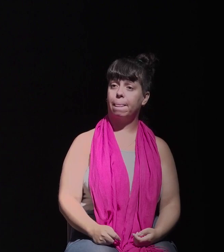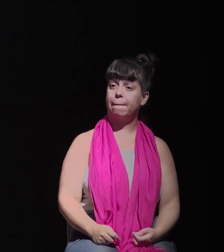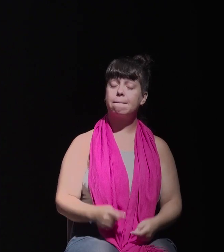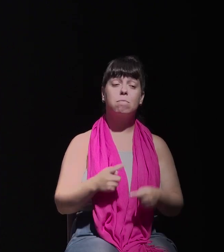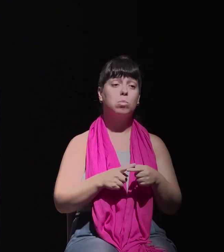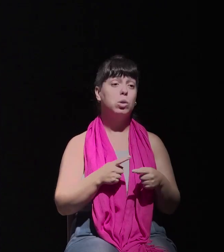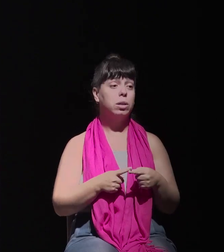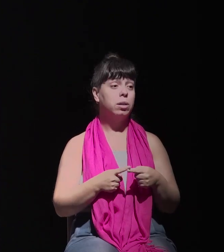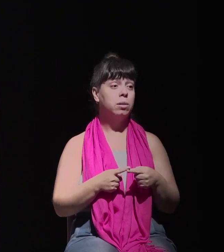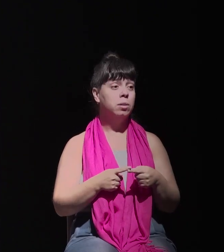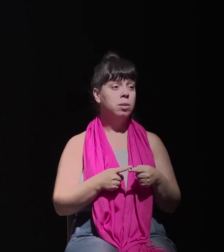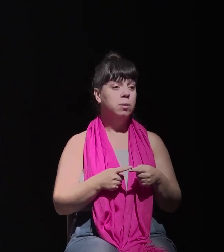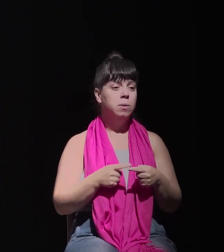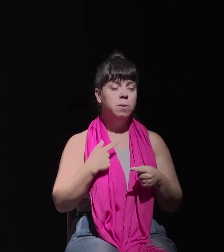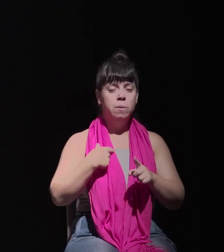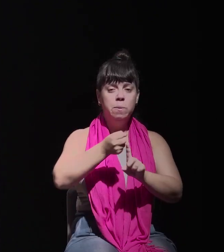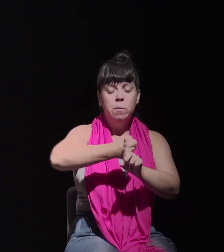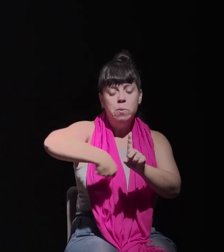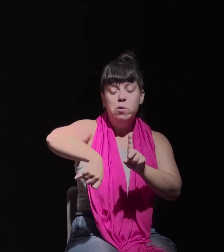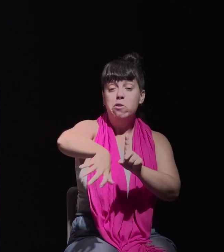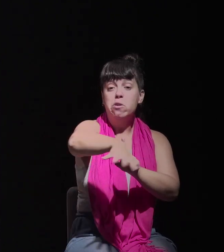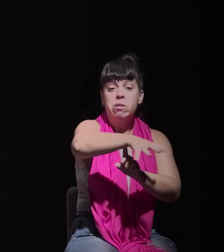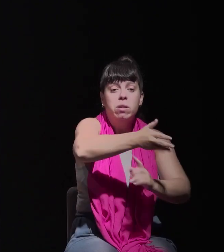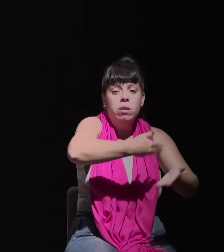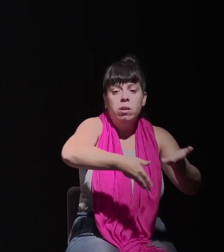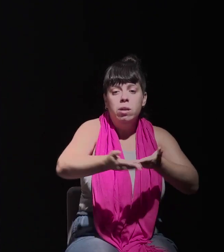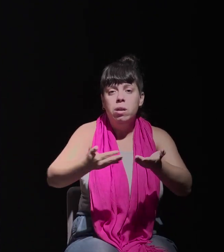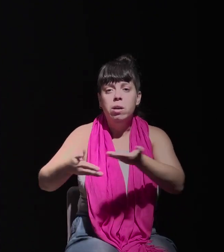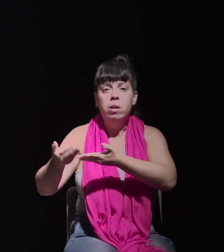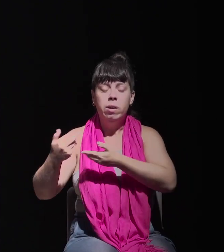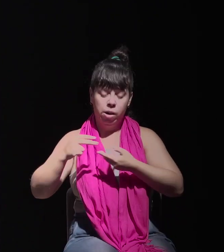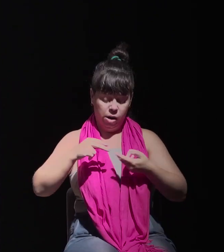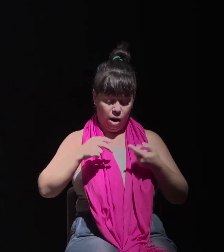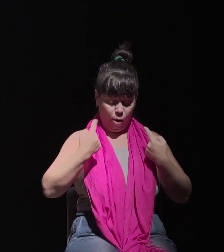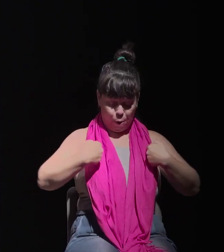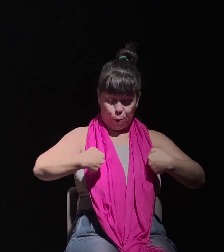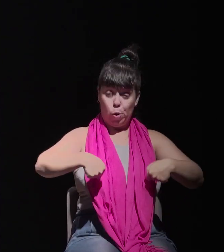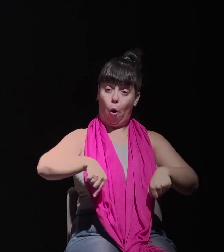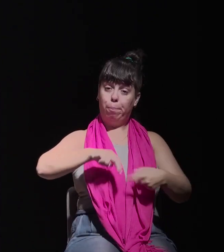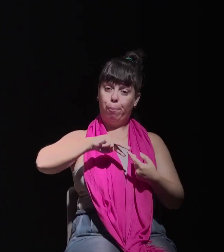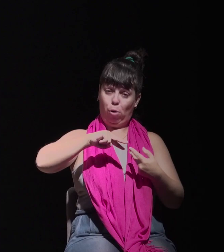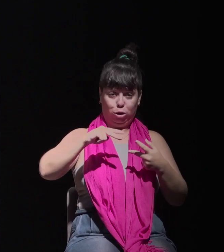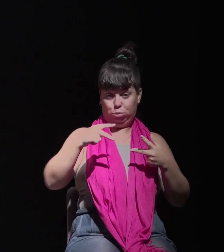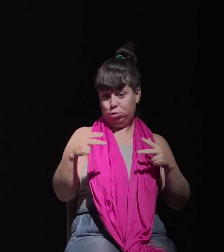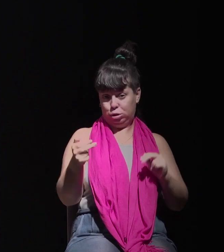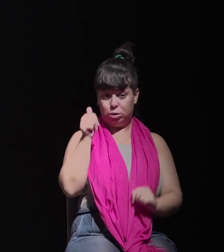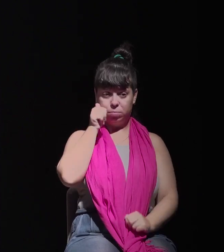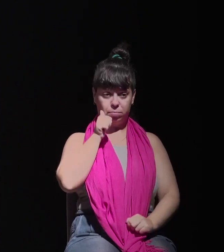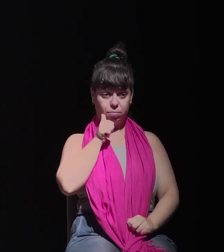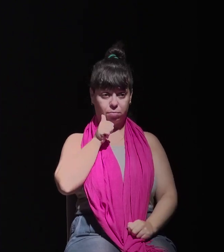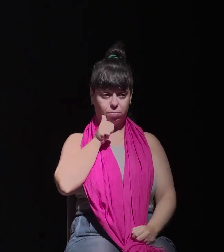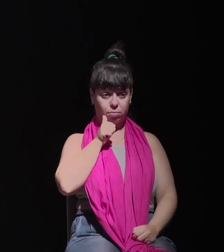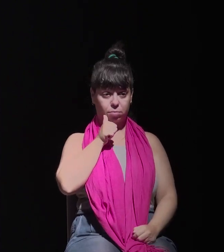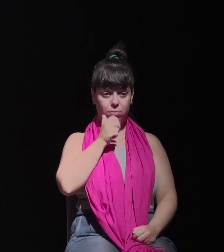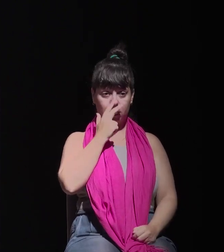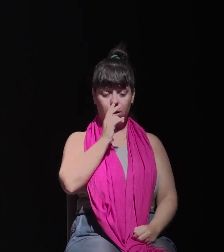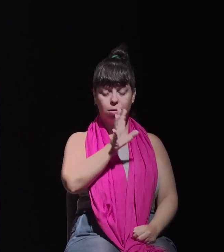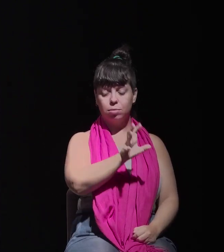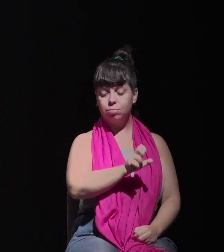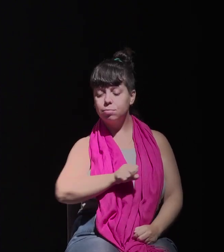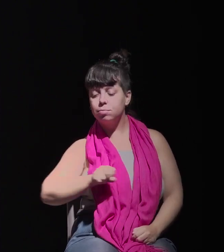dentro do conjunto das relações sociais, a biologia do corpo feminino automaticamente projeta ele no campo da